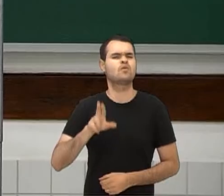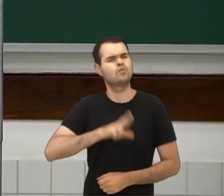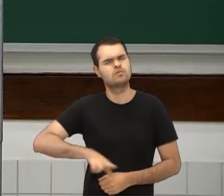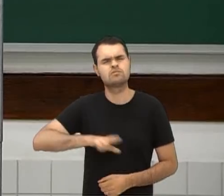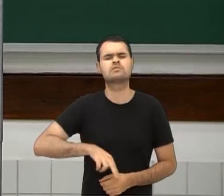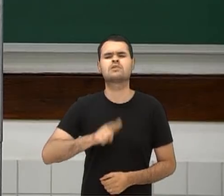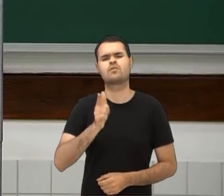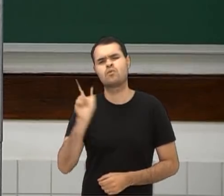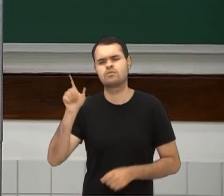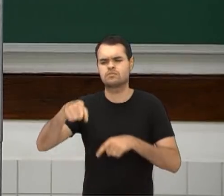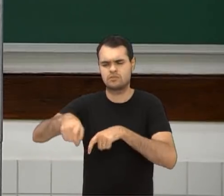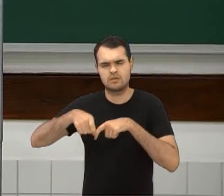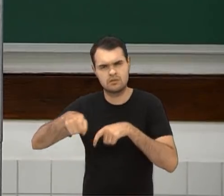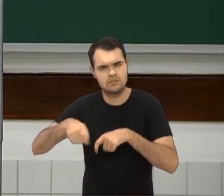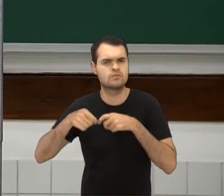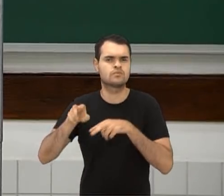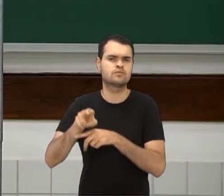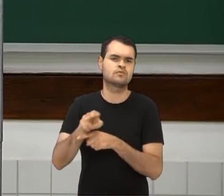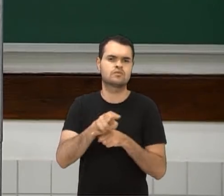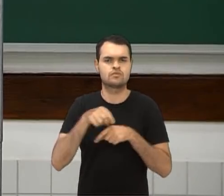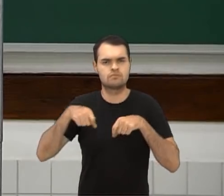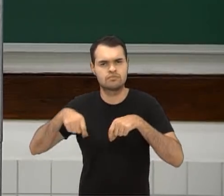agricultura, na produção de